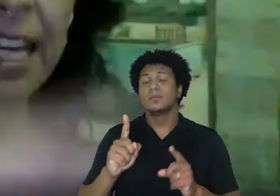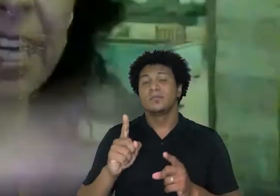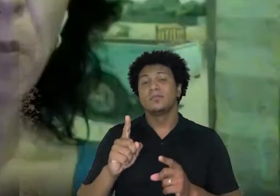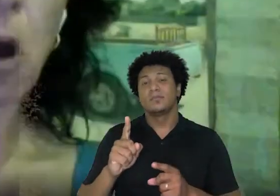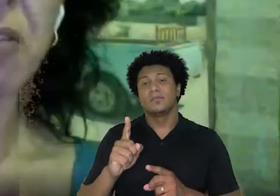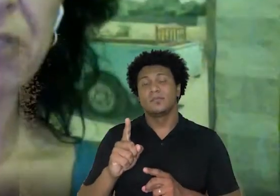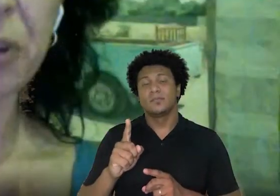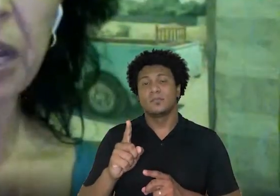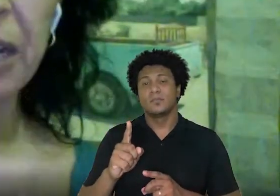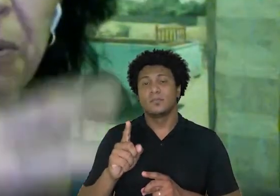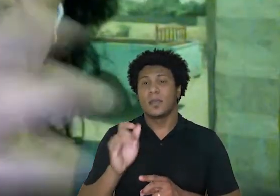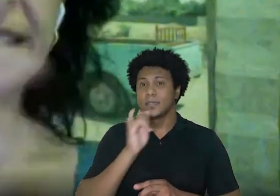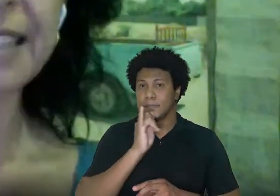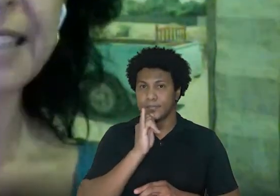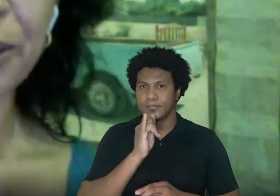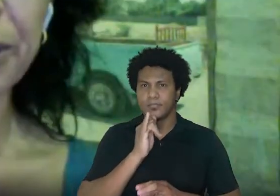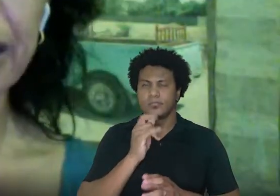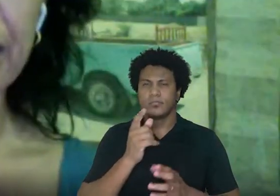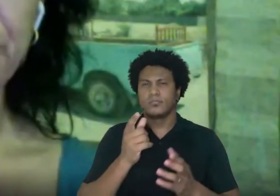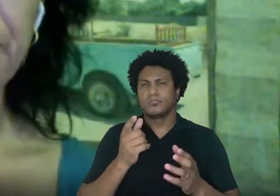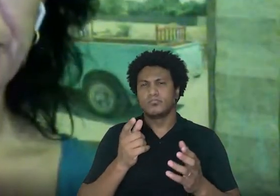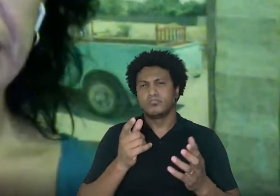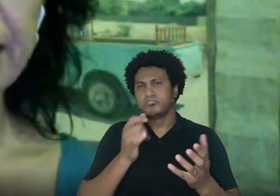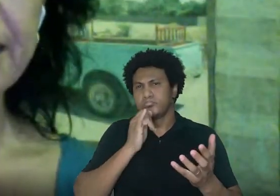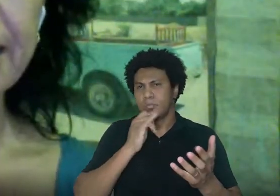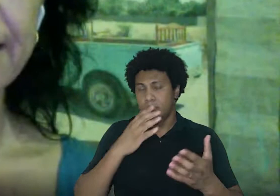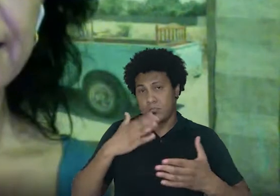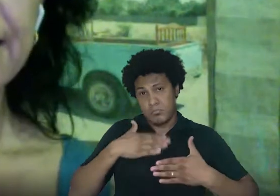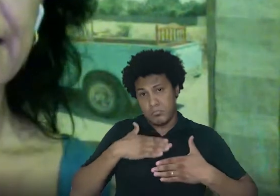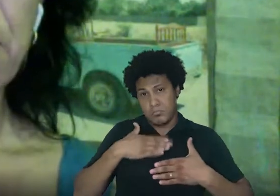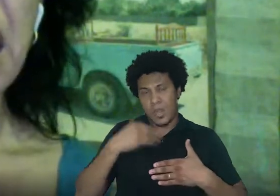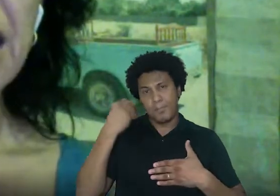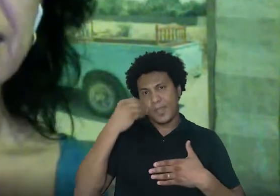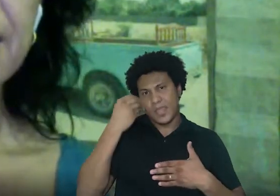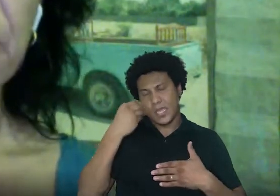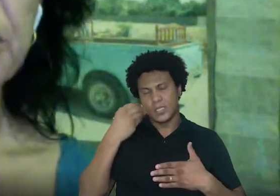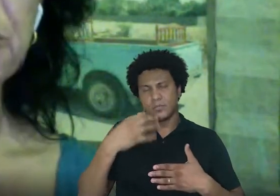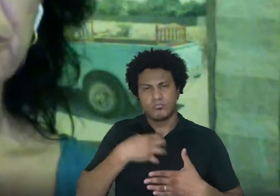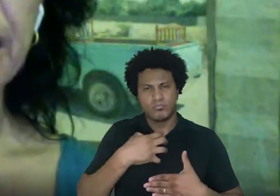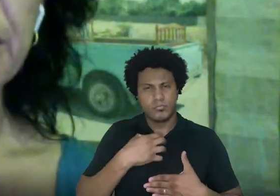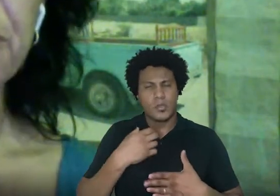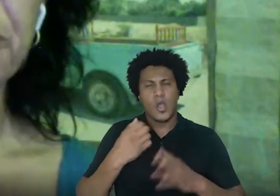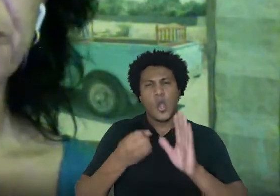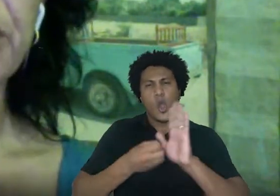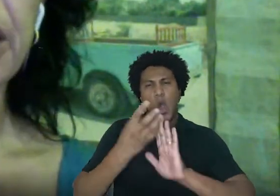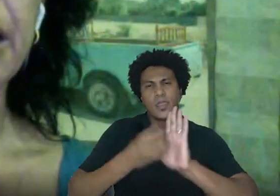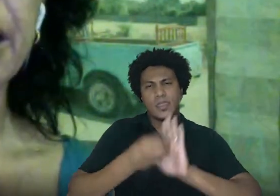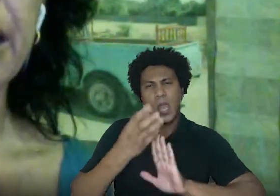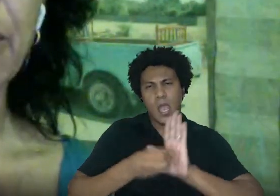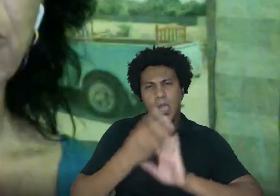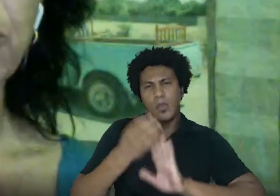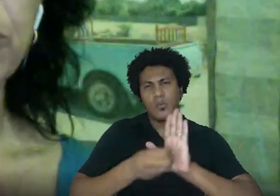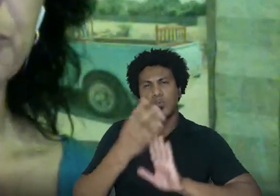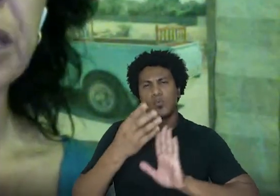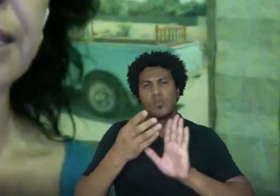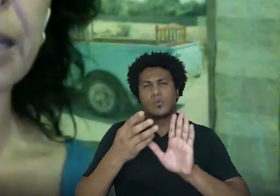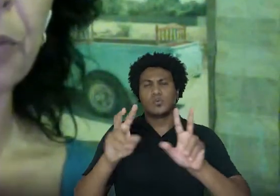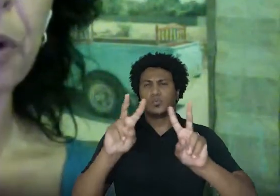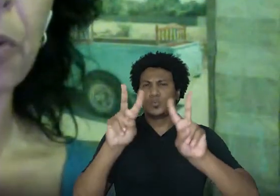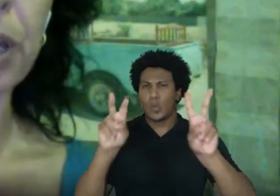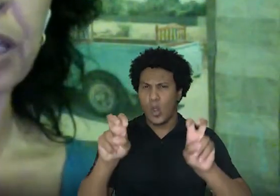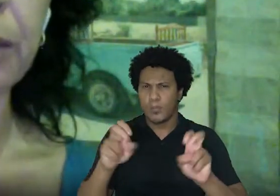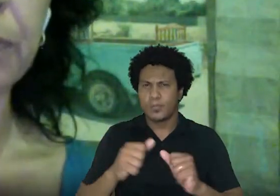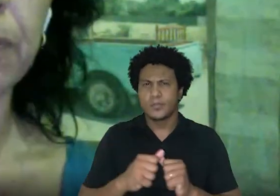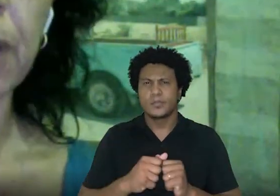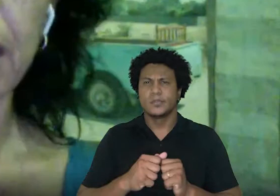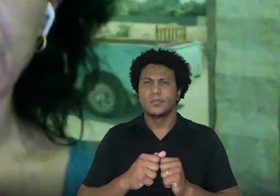coisa é móvel, ela não é estática, ela não é presa. Mas, ao mesmo tempo, como experiência